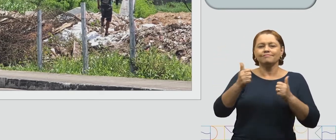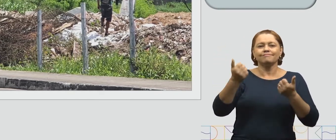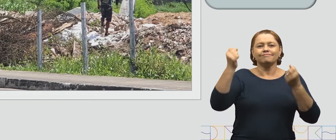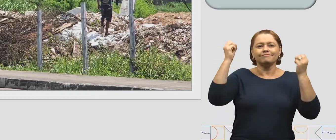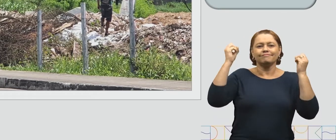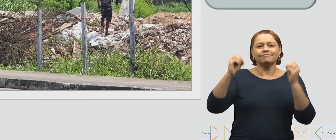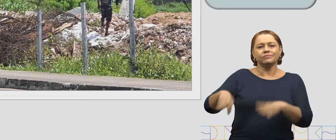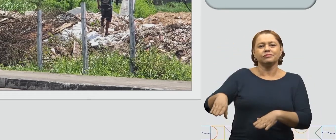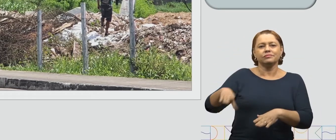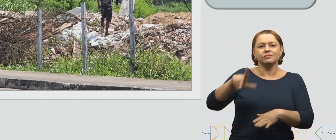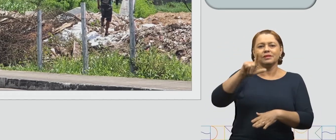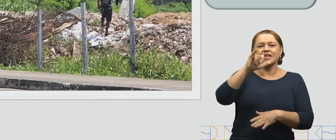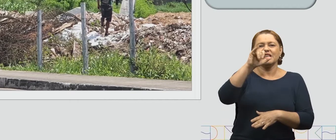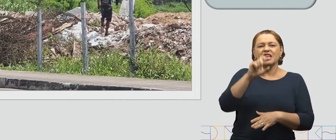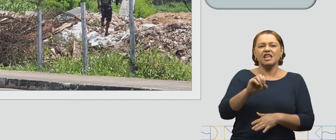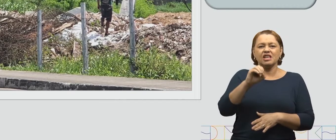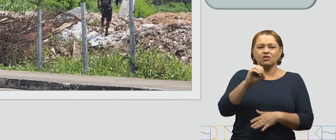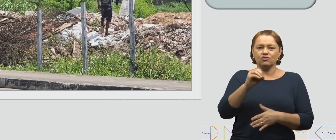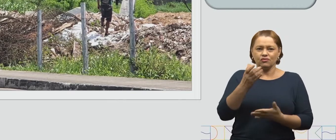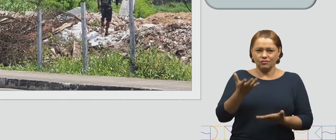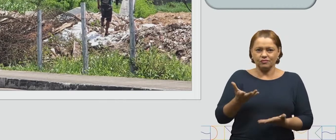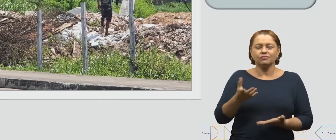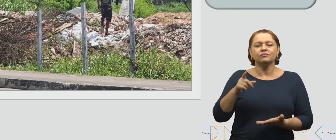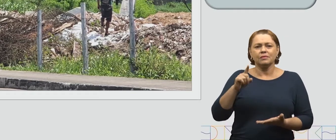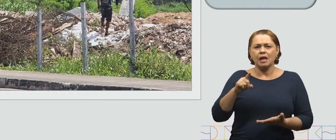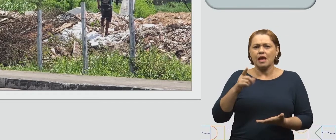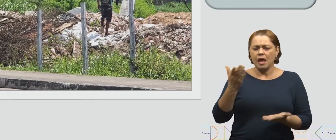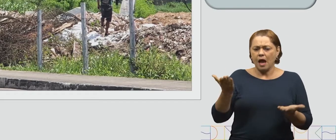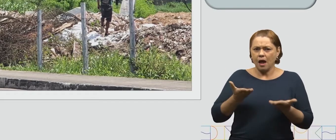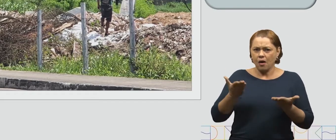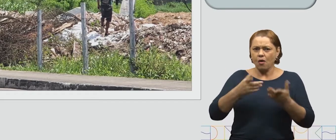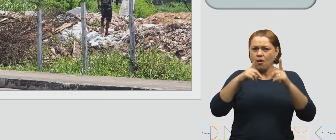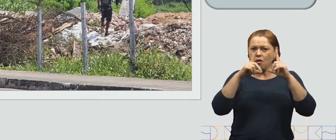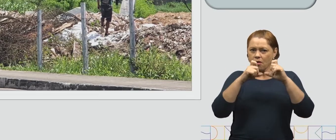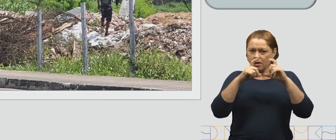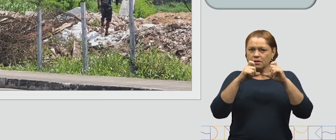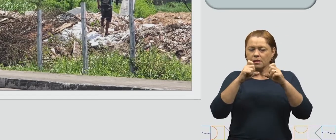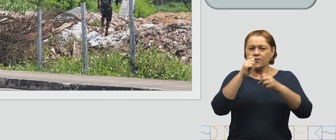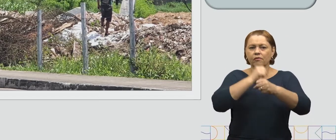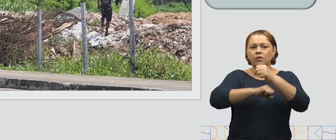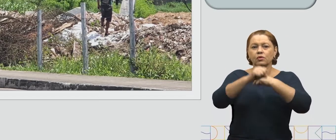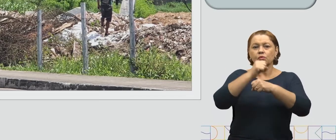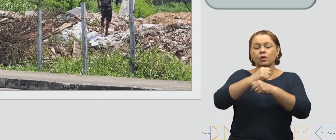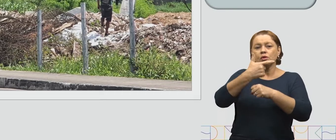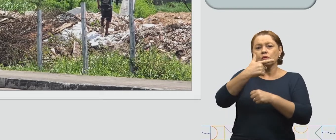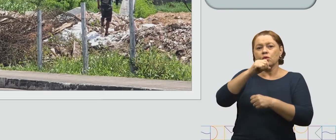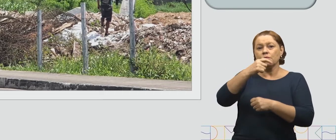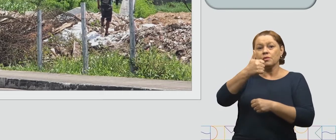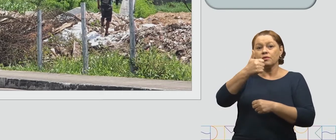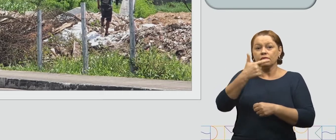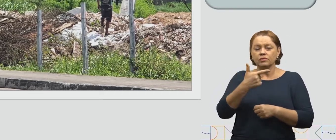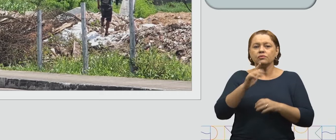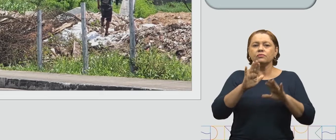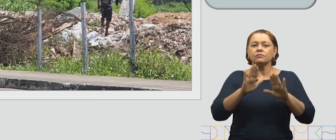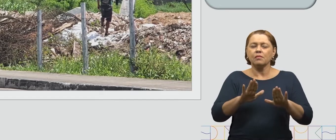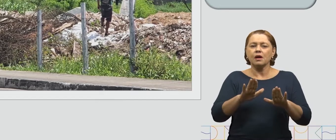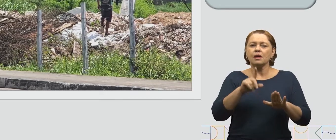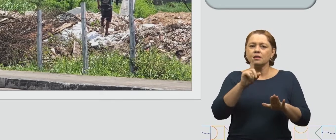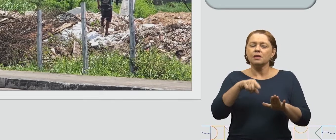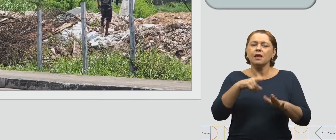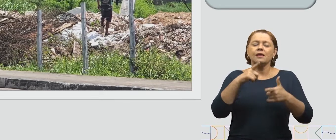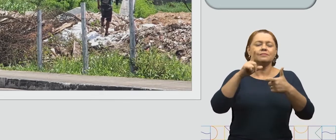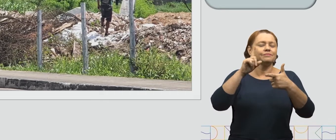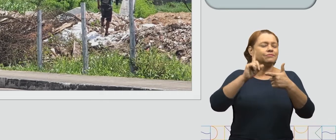da cidade de Manaus. A imagem foi tirada recentemente, em 2021. E notamos, portanto, que é